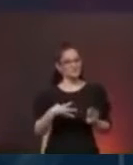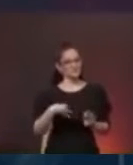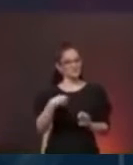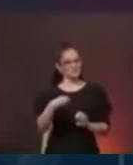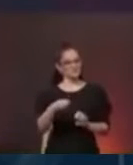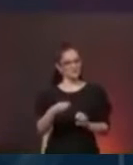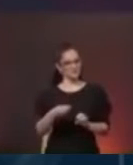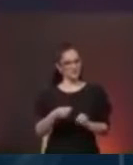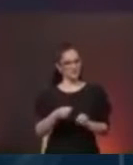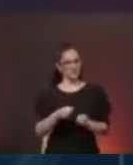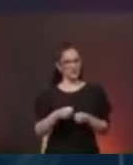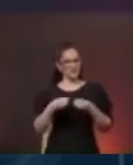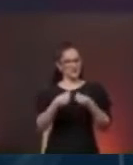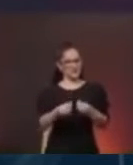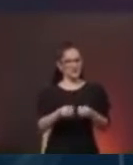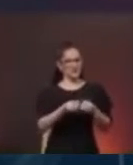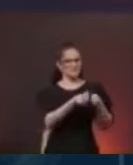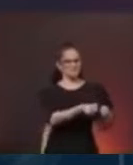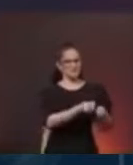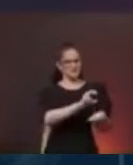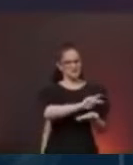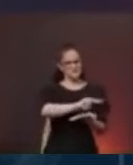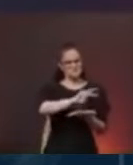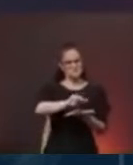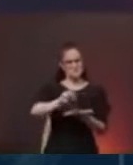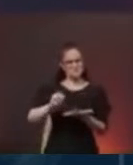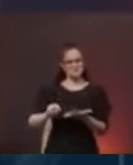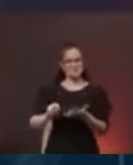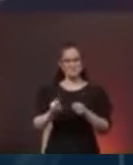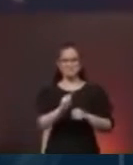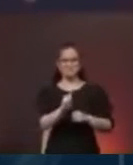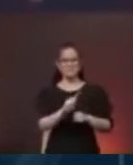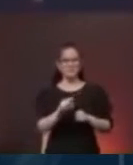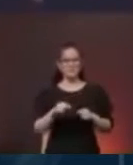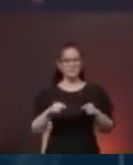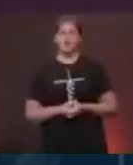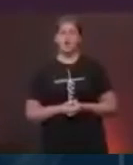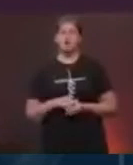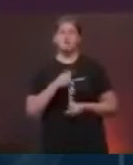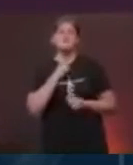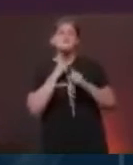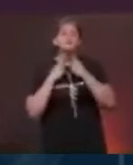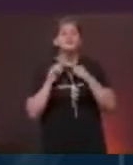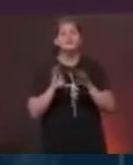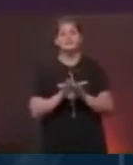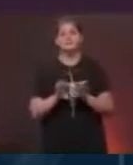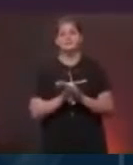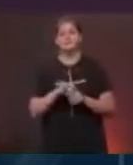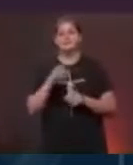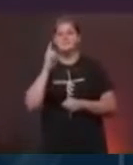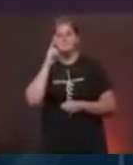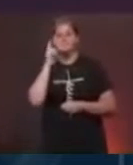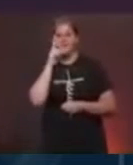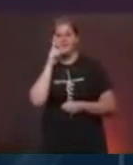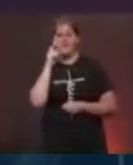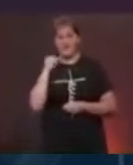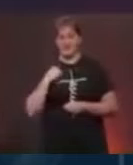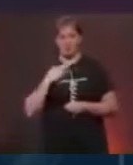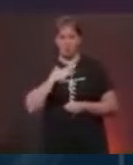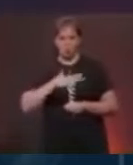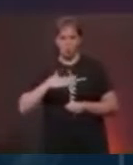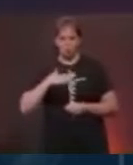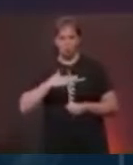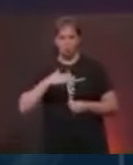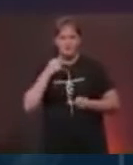coisas materiais, eles precisam de valores e princípios. É assim que funciona. Pensa num cara que gosta de carro antigo. Sou